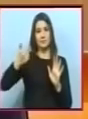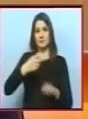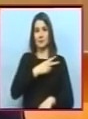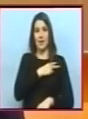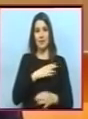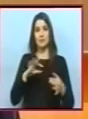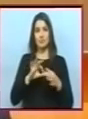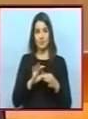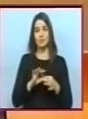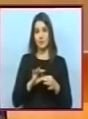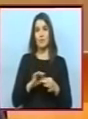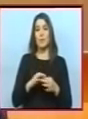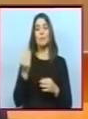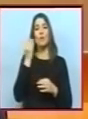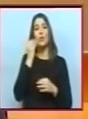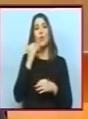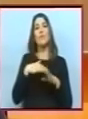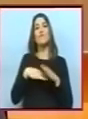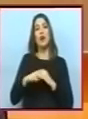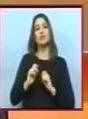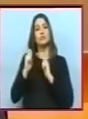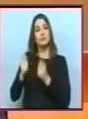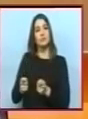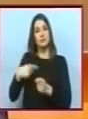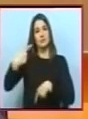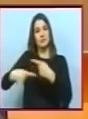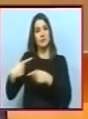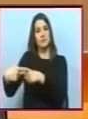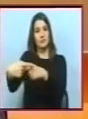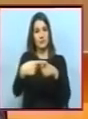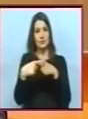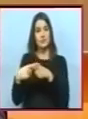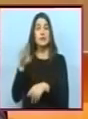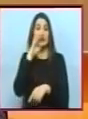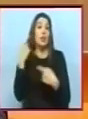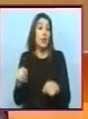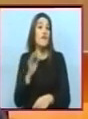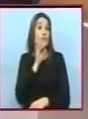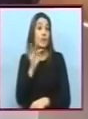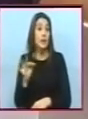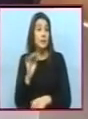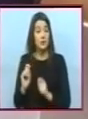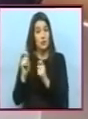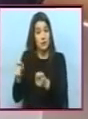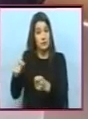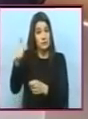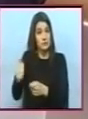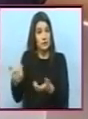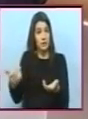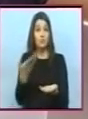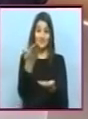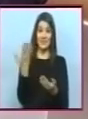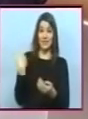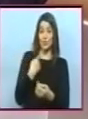acerca da forma como deve ser distribuída a herança, se houver os chamados herdeiros legitimários. Eu perguntava-lhe isso há pouco.